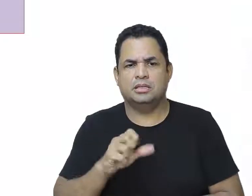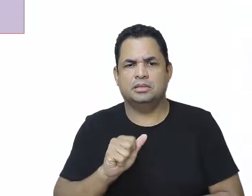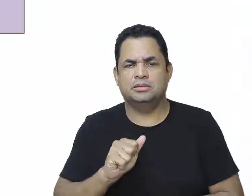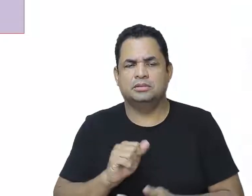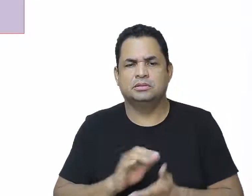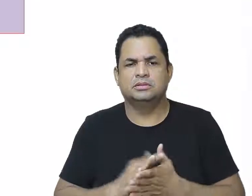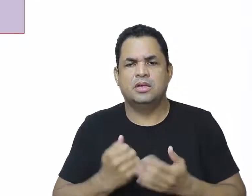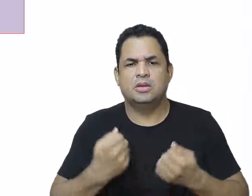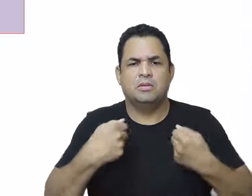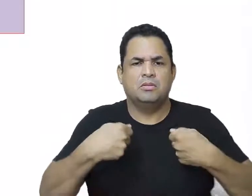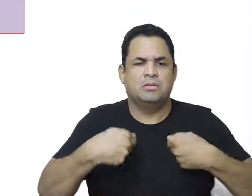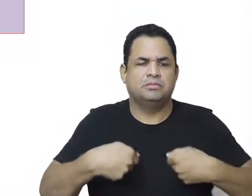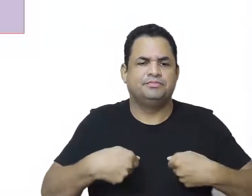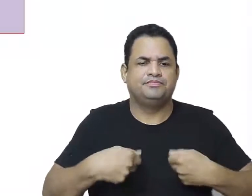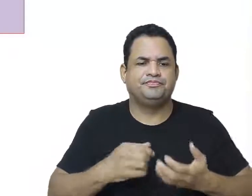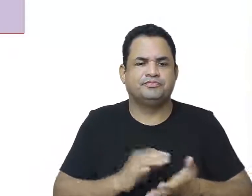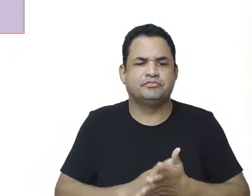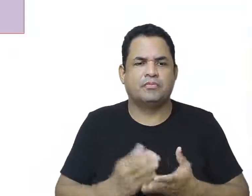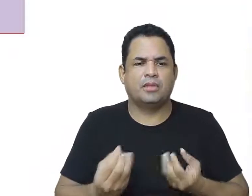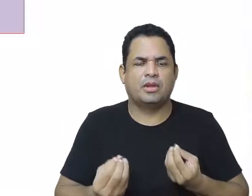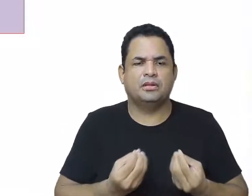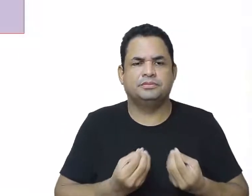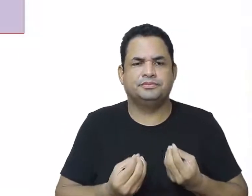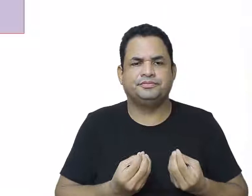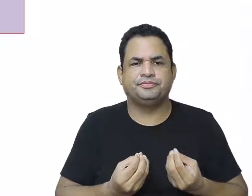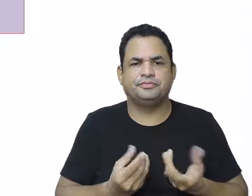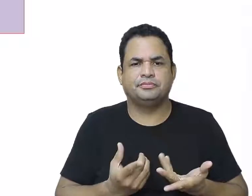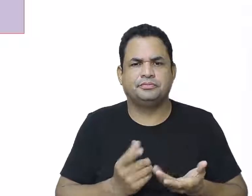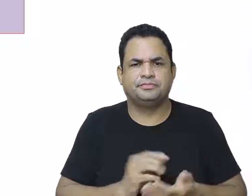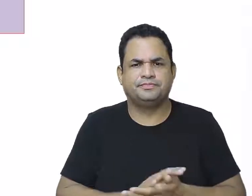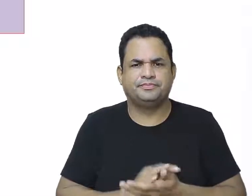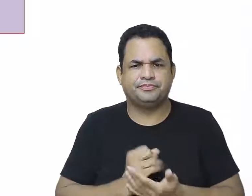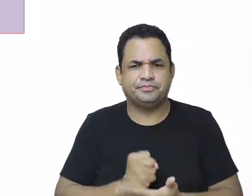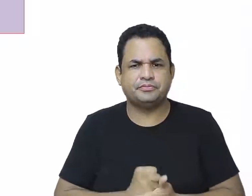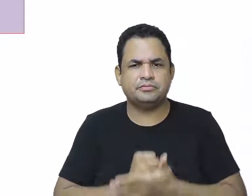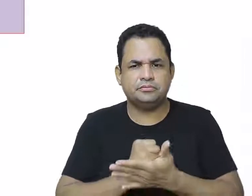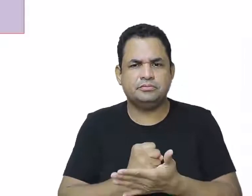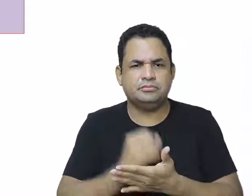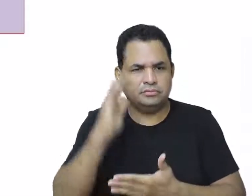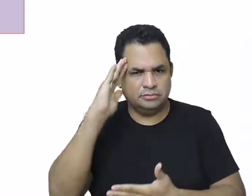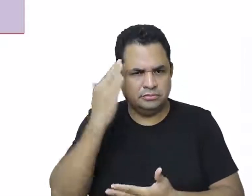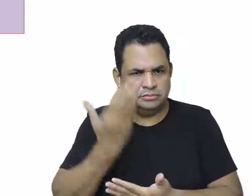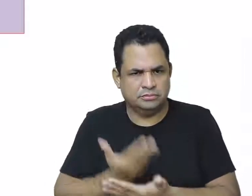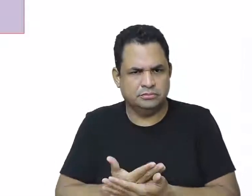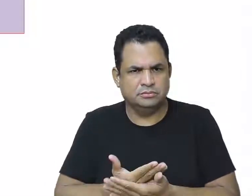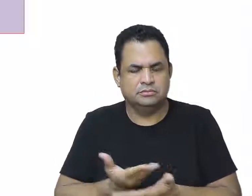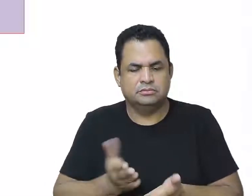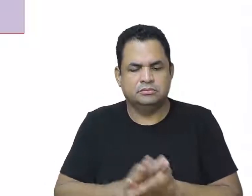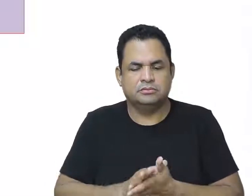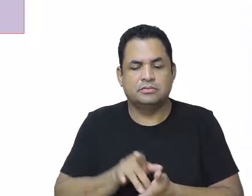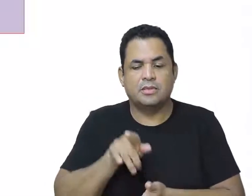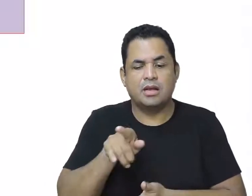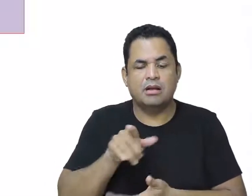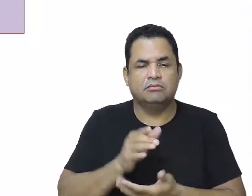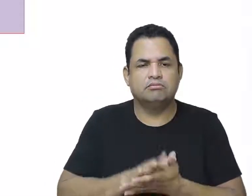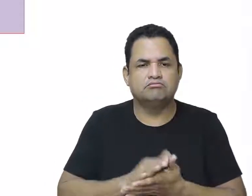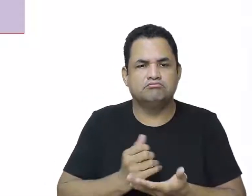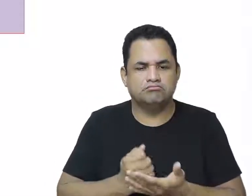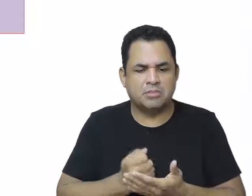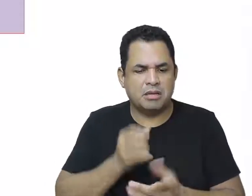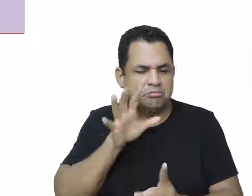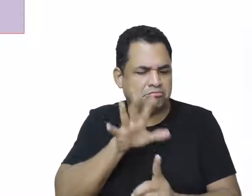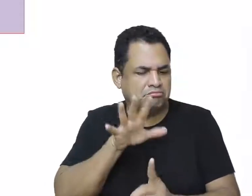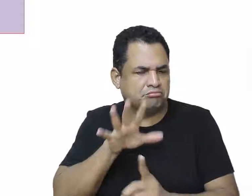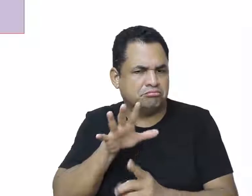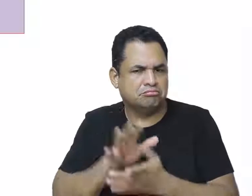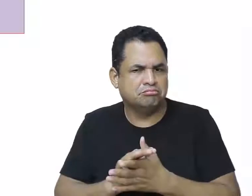é um poder, é uma forma de poder que se sustenta pela crença de que aquele que exerce essa